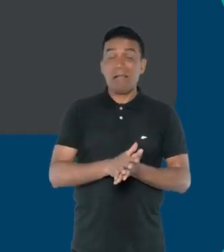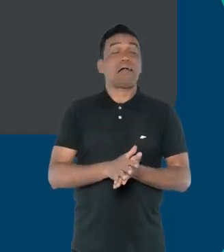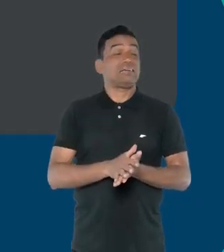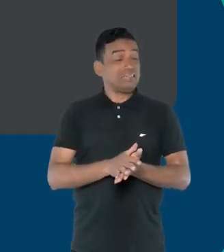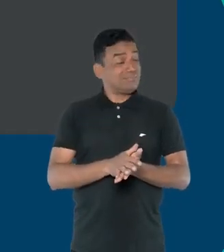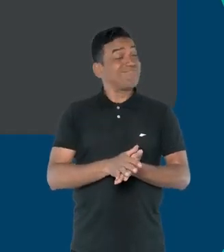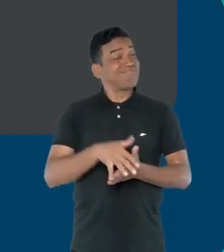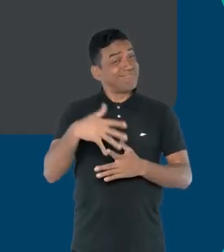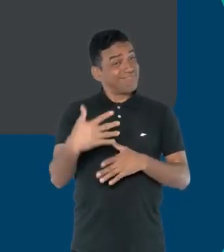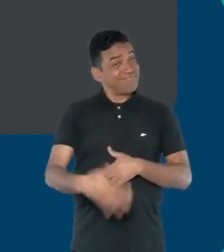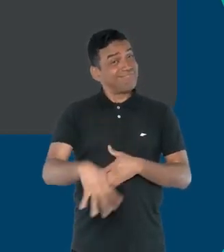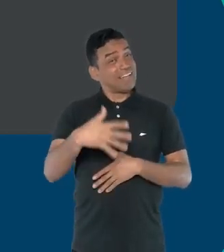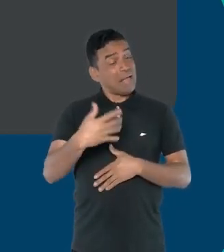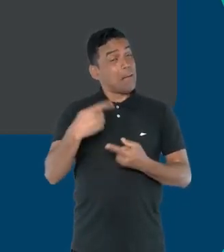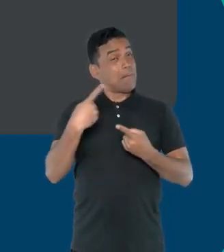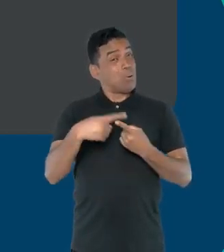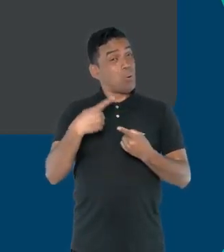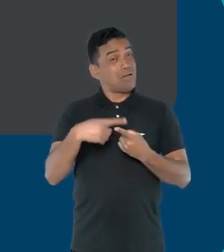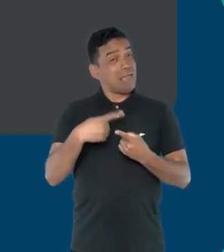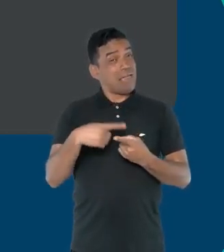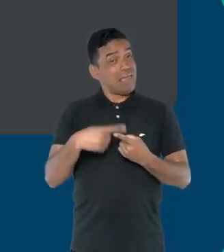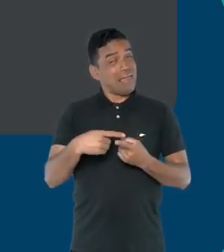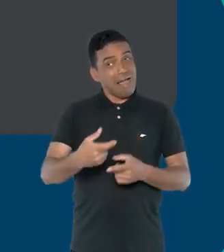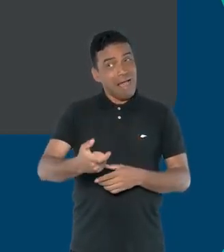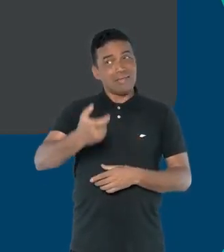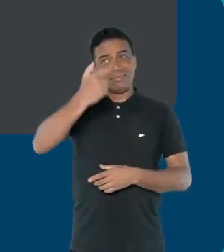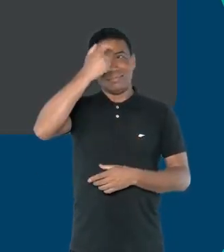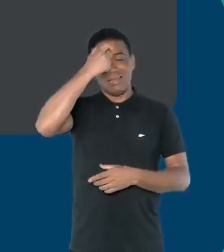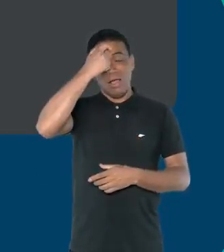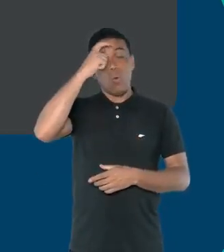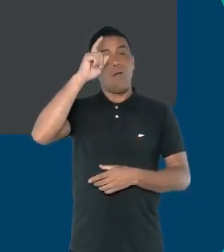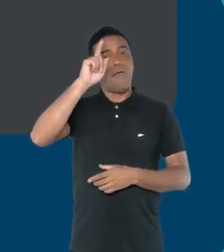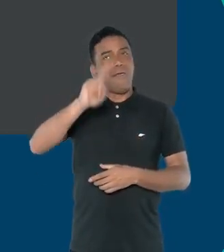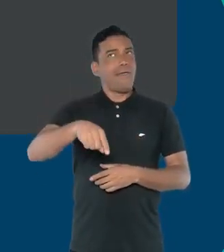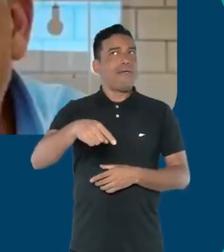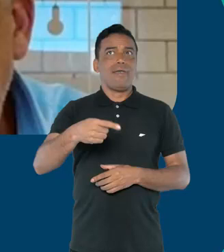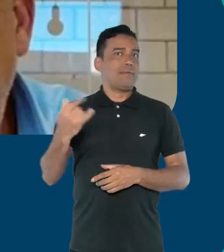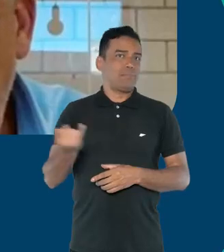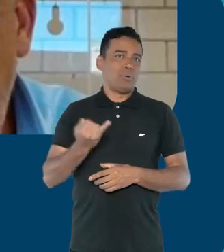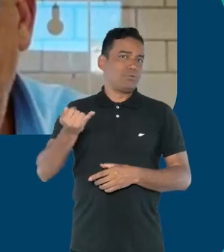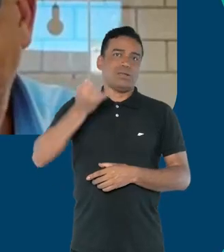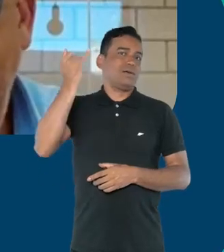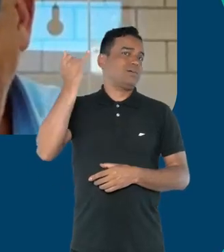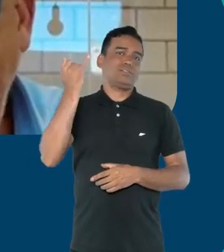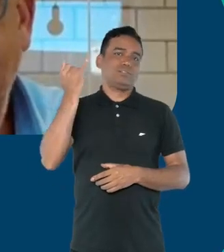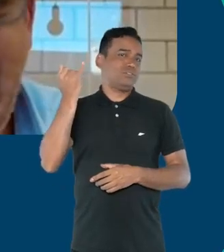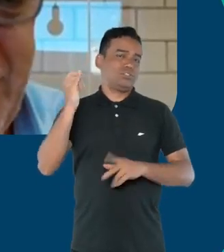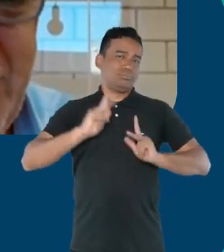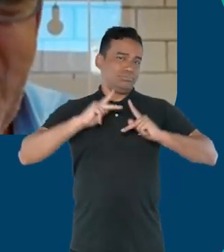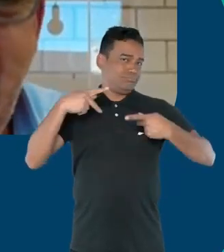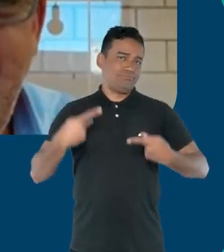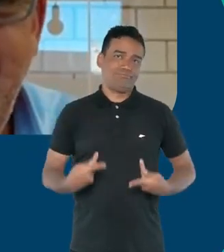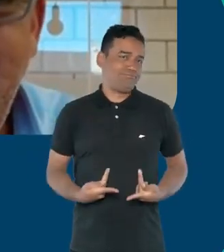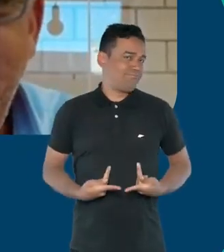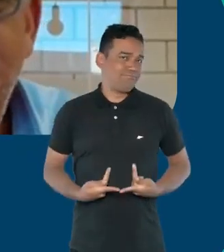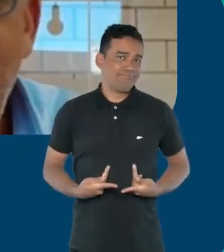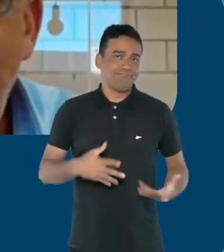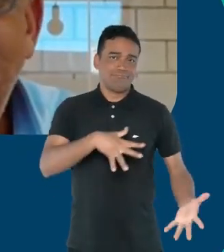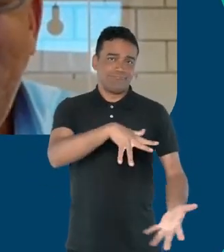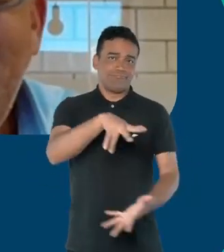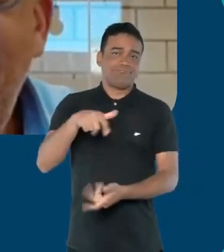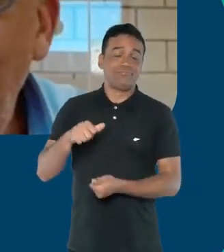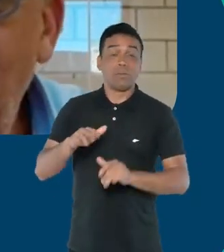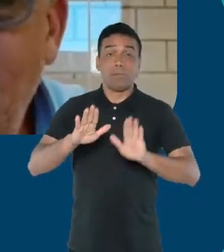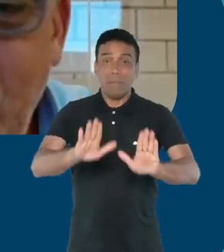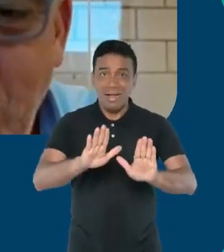muito interessante a razão. De fato, ela é uma das faculdades importantes do homem, né, do ser humano,